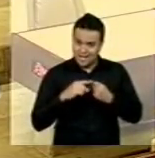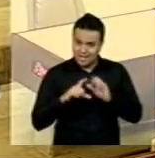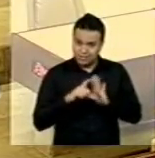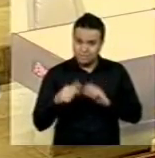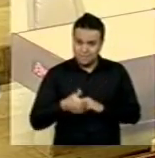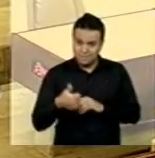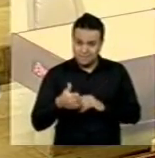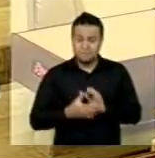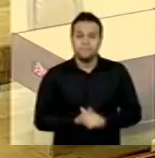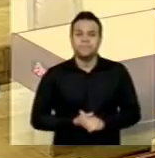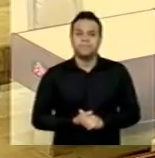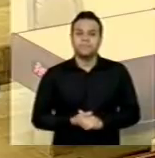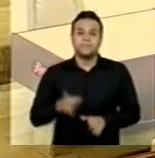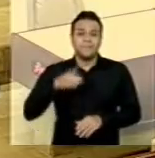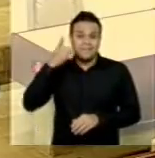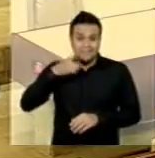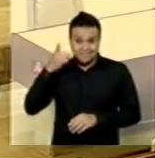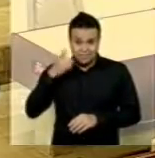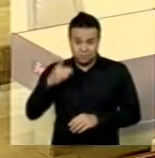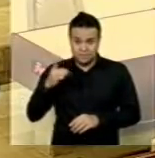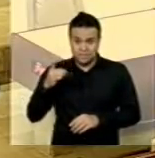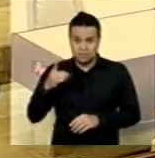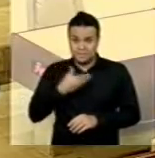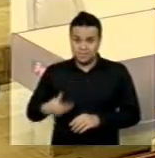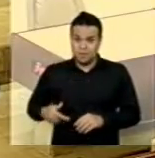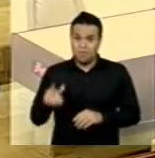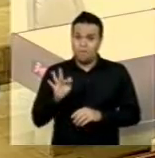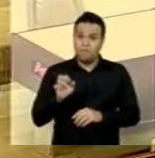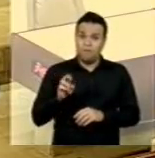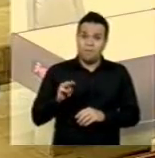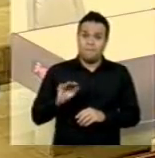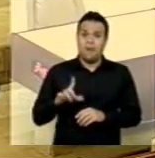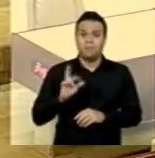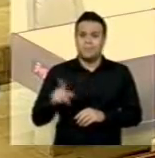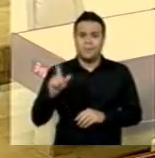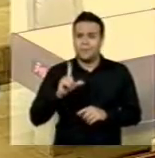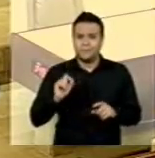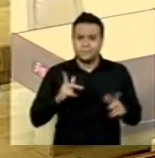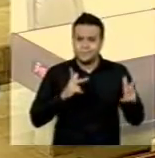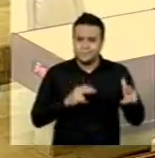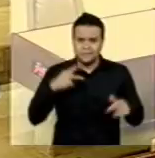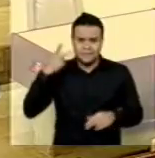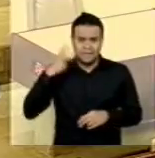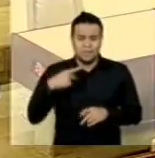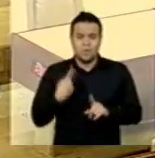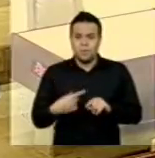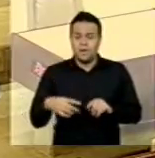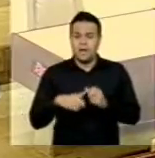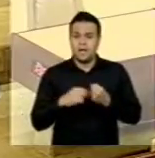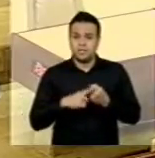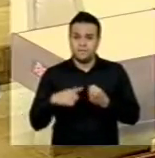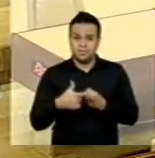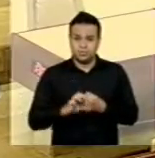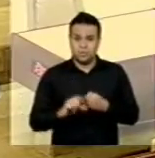imunidade formal para os deputados estaduais, não implica dizer a extensão aos vereadores, simplesmente porque o artigo 29,